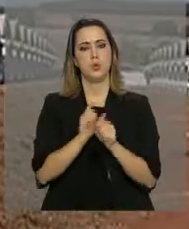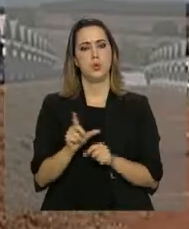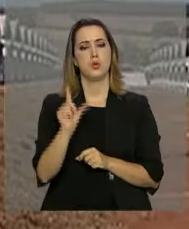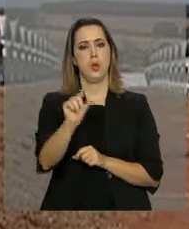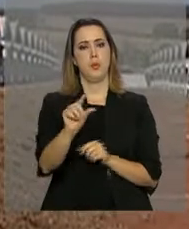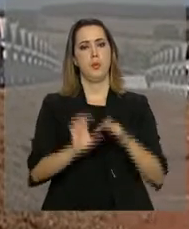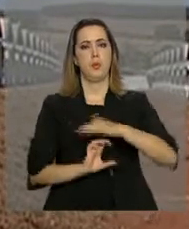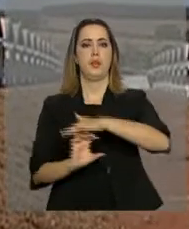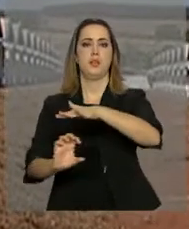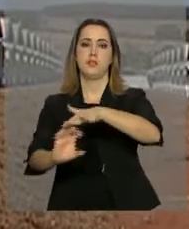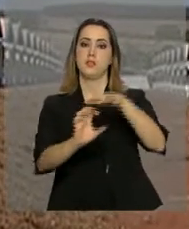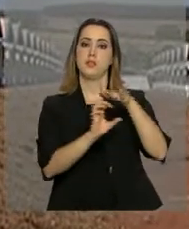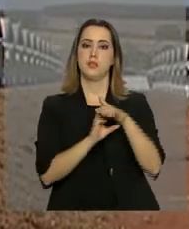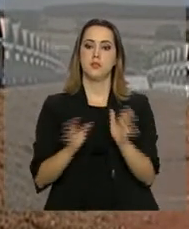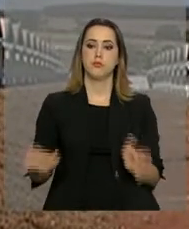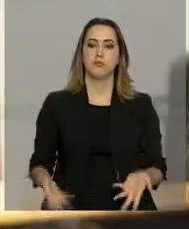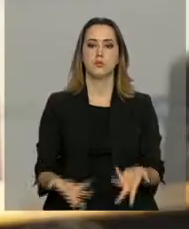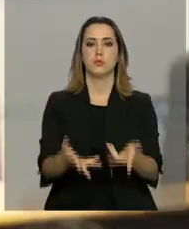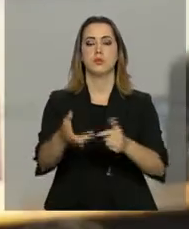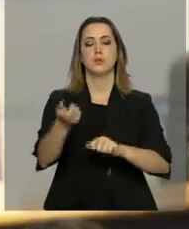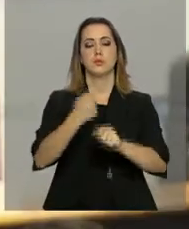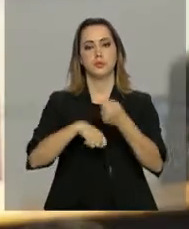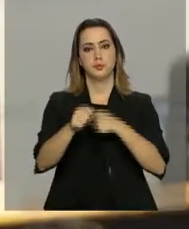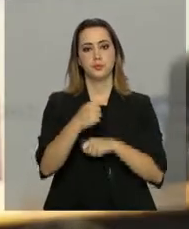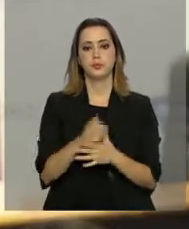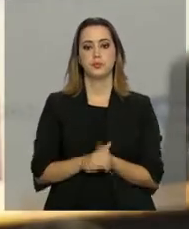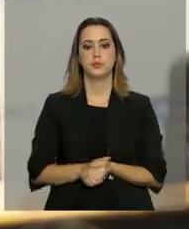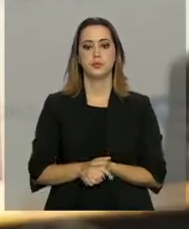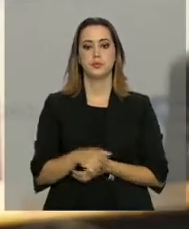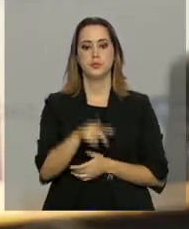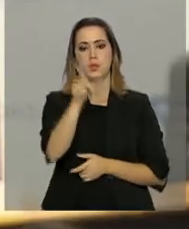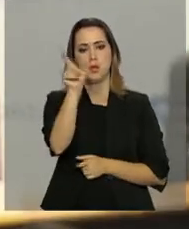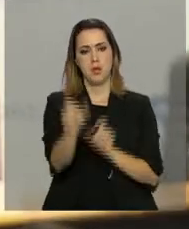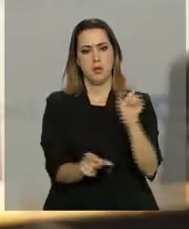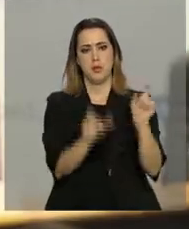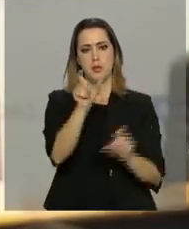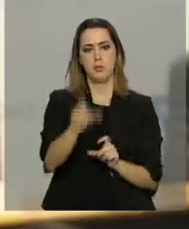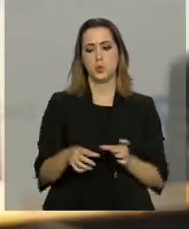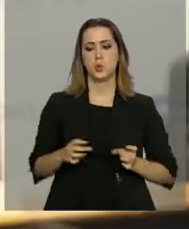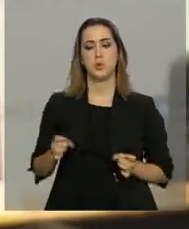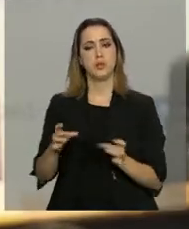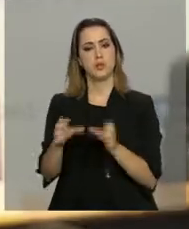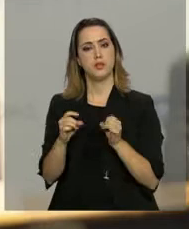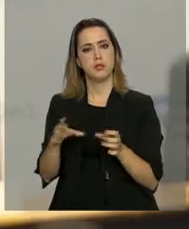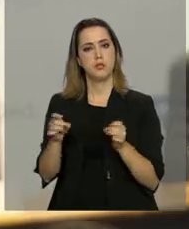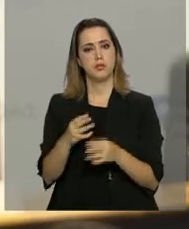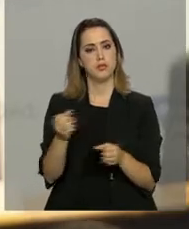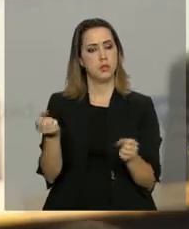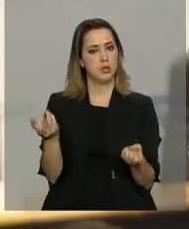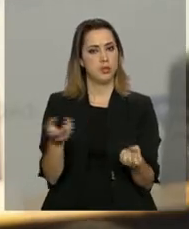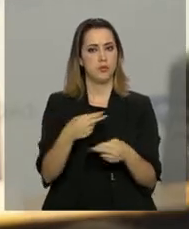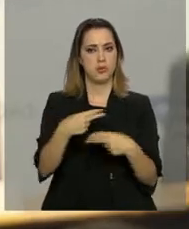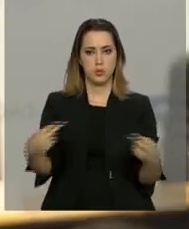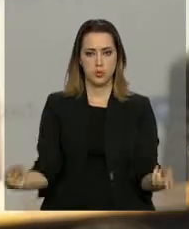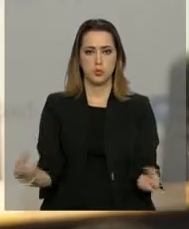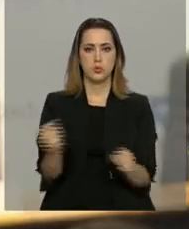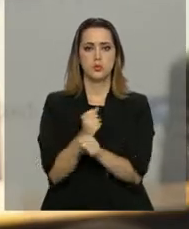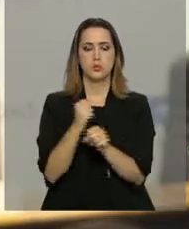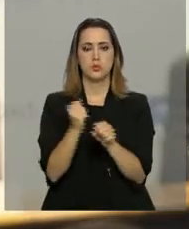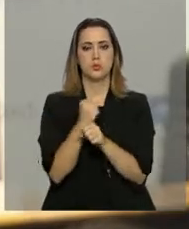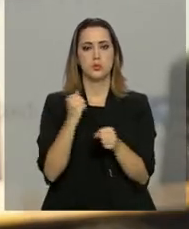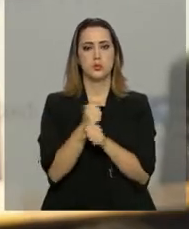o que faz a economia local se aquecer é aquele pequeno comerciante que vende material de construção em serralheiros e